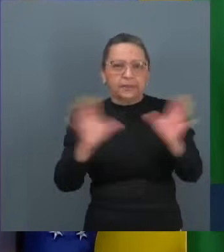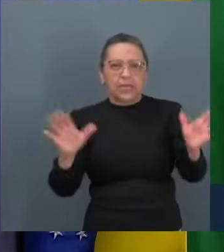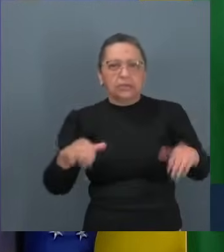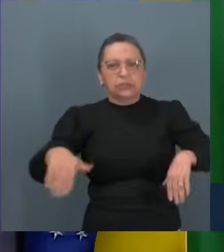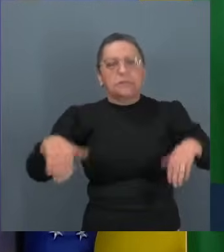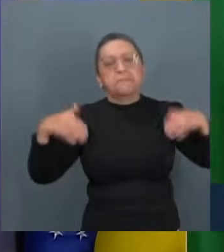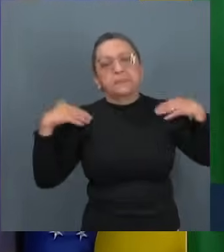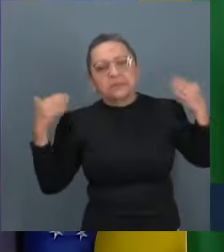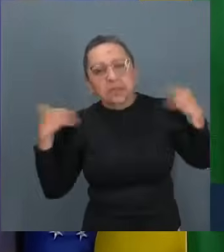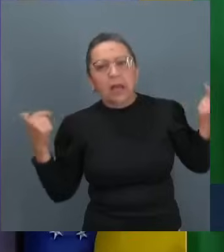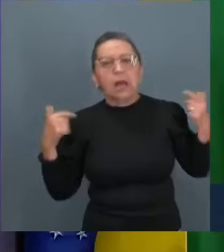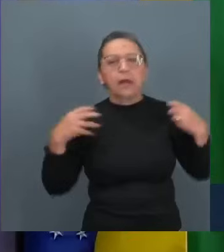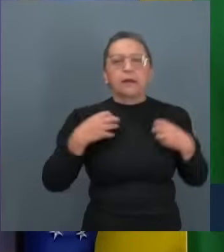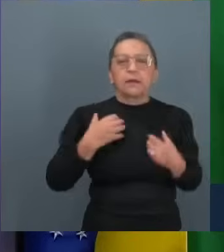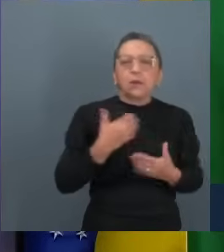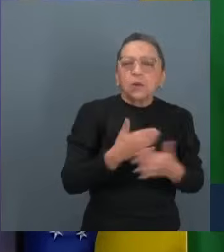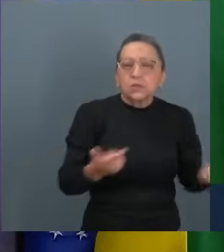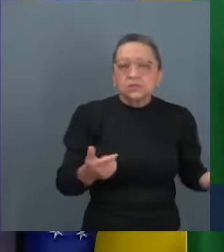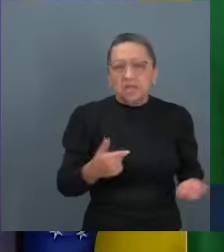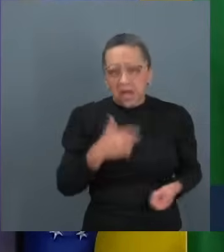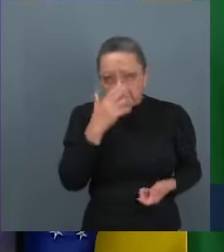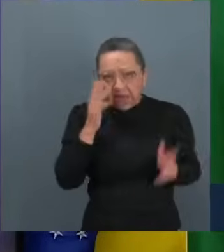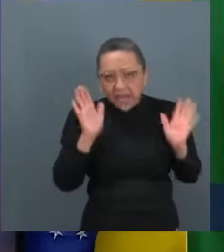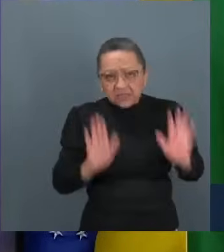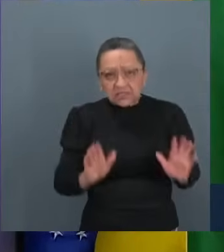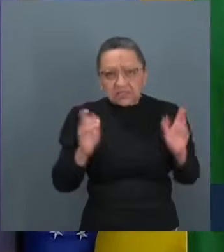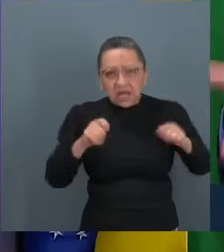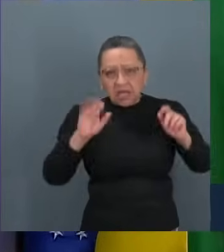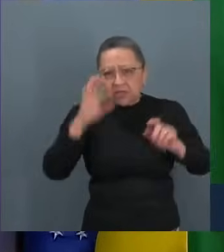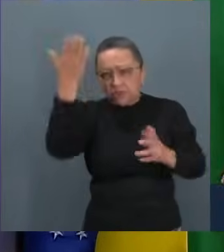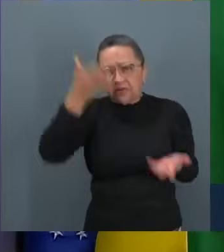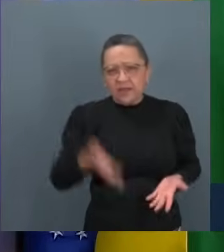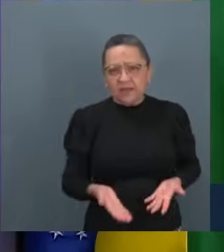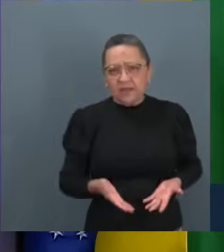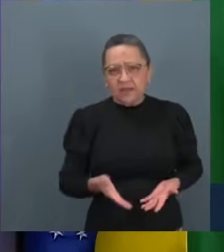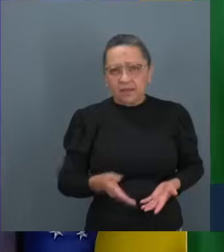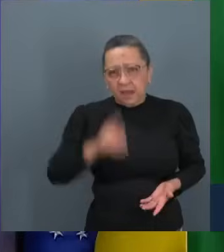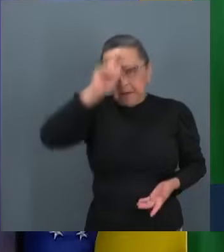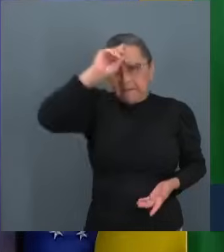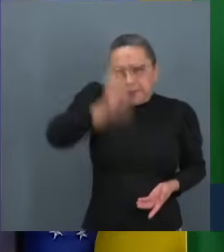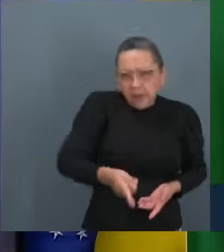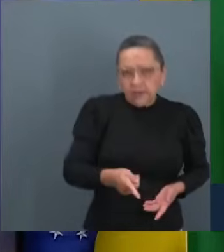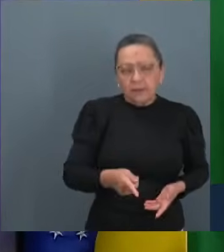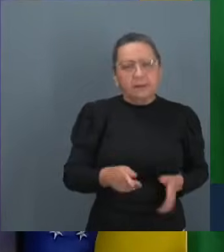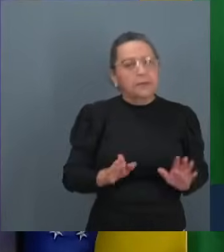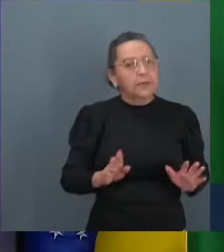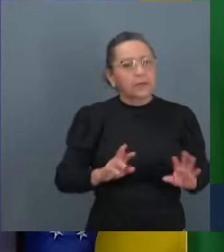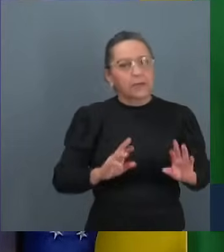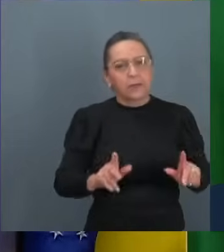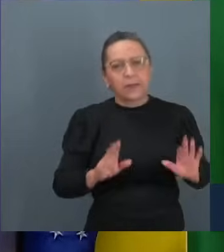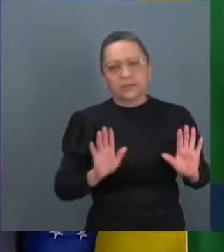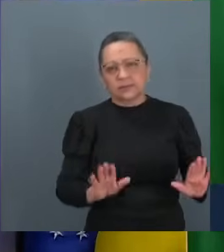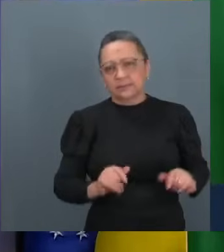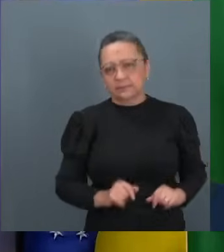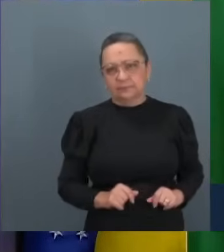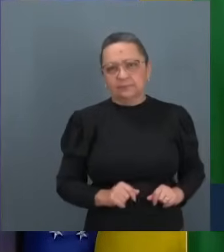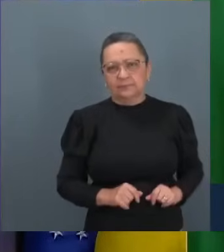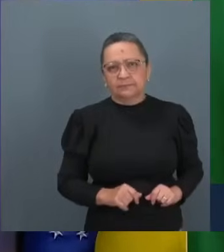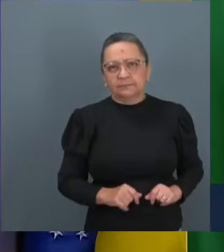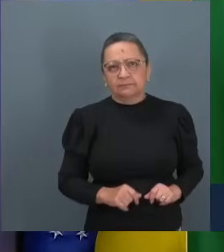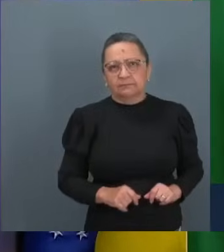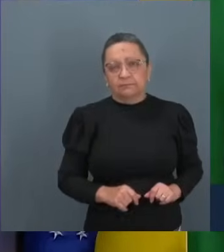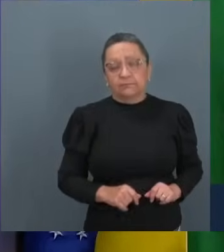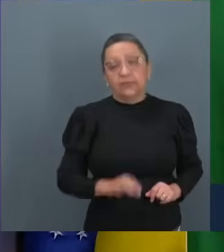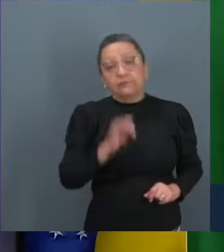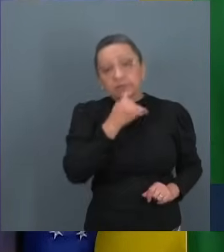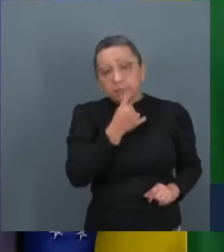Acha que vai resolver vindo de cima para baixo? Acha que vai resolver? Não é assim na história. Isso